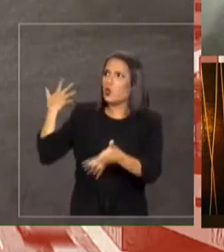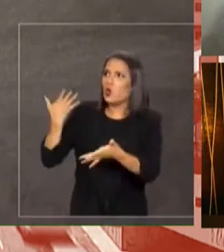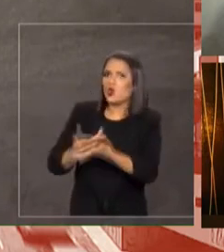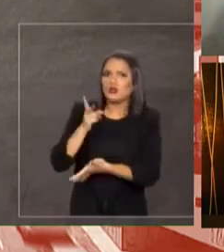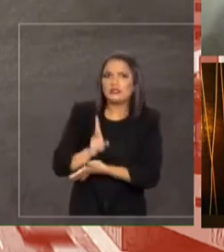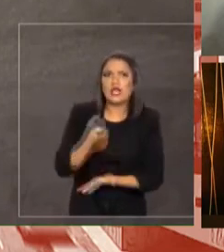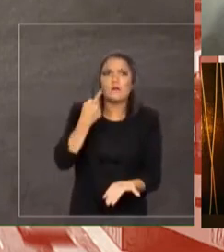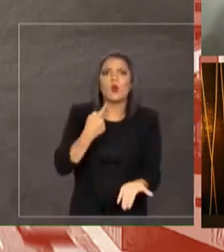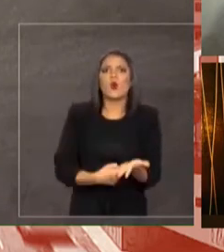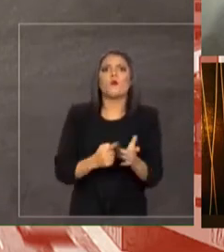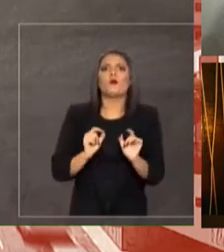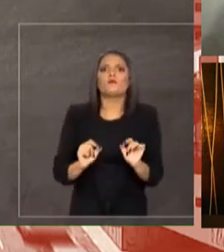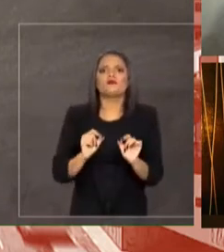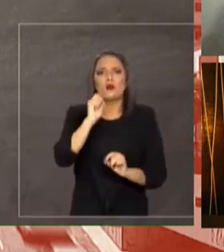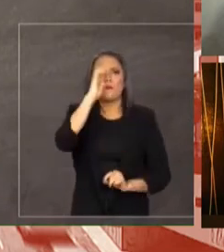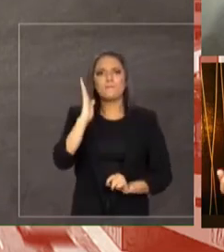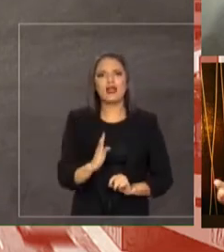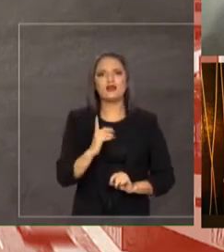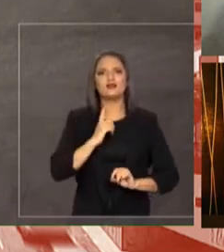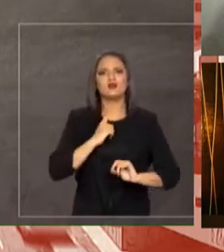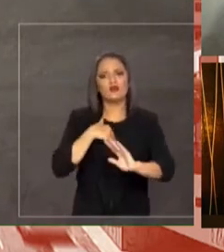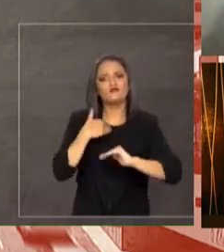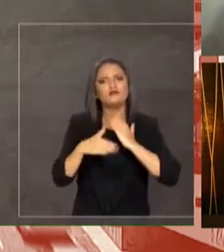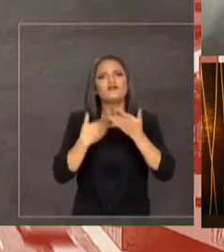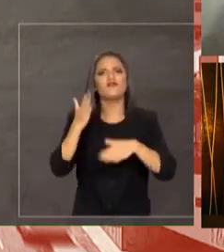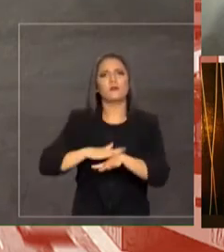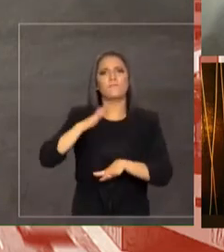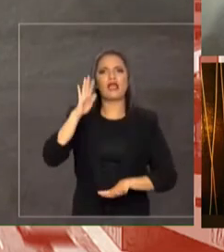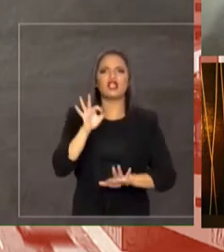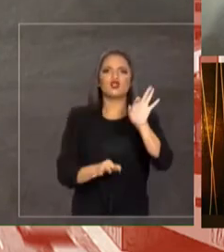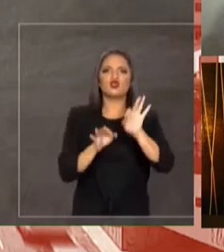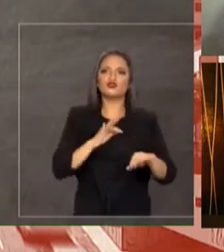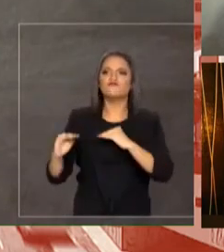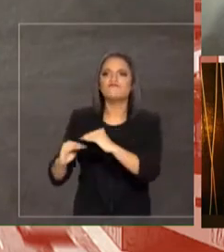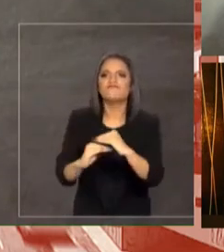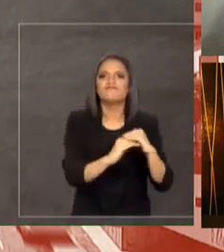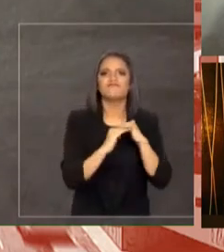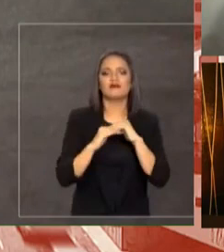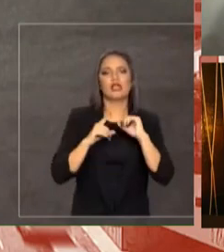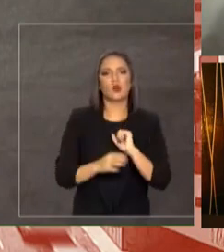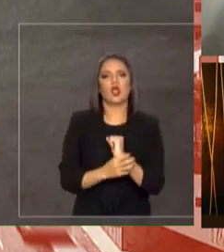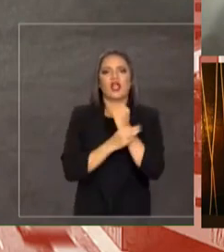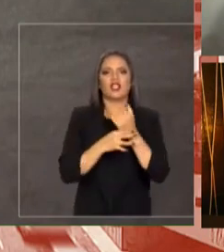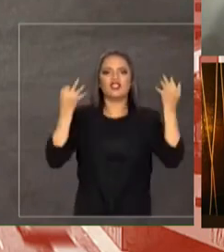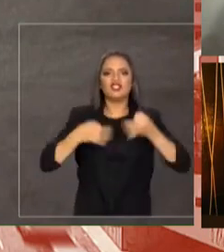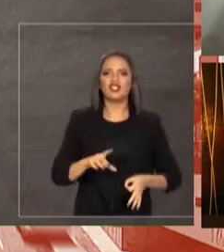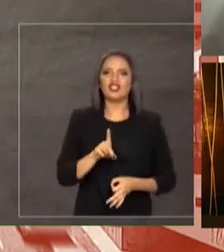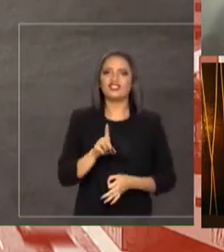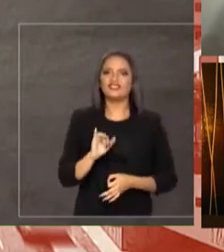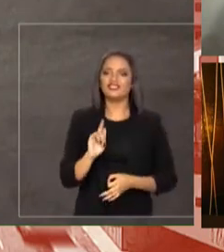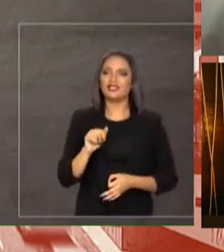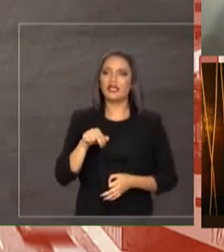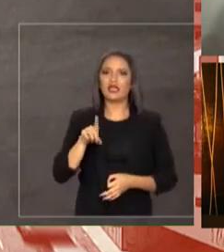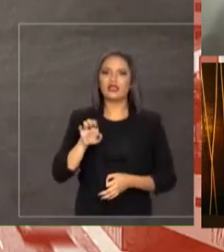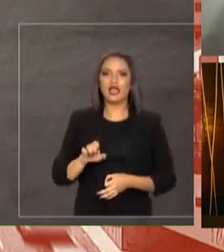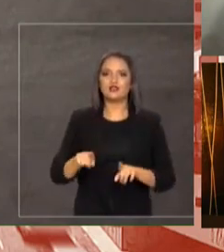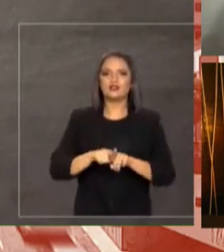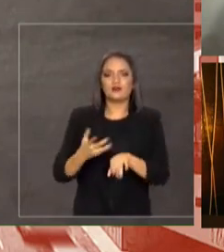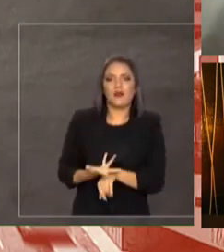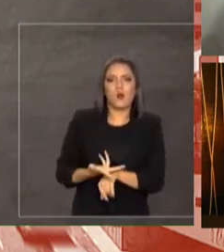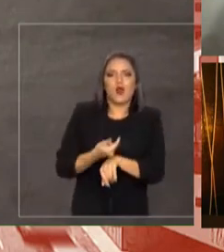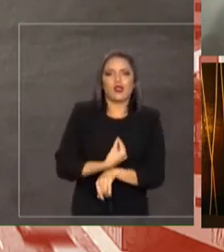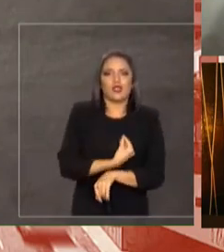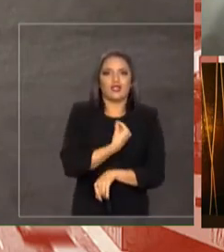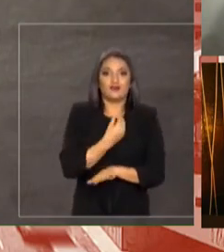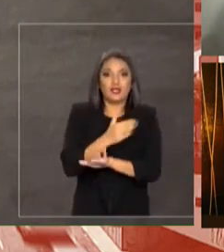né porque é como ele disse passar pelo que ele passou que não foi fácil chegar aí hoje de novo é algo extremamente importante e do Ministro